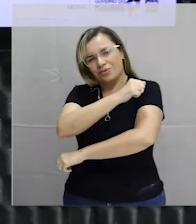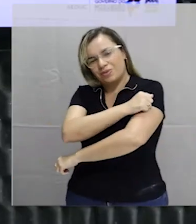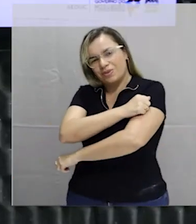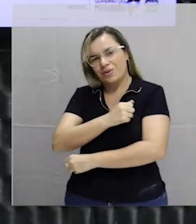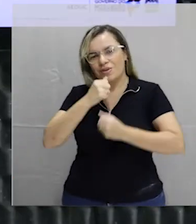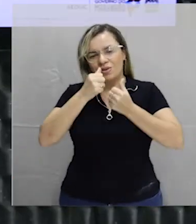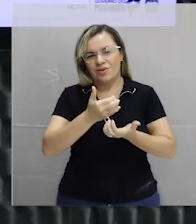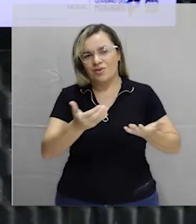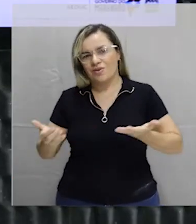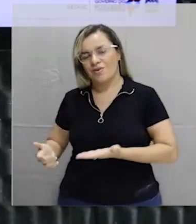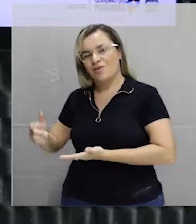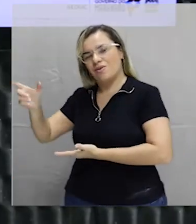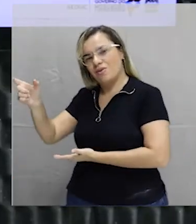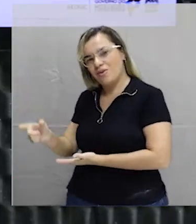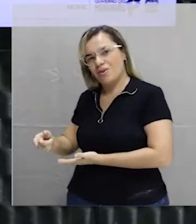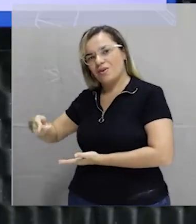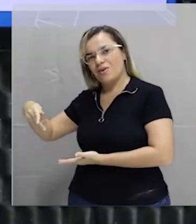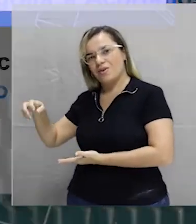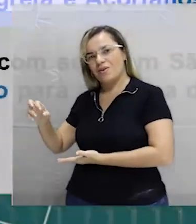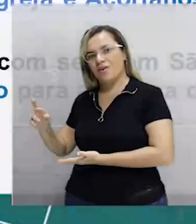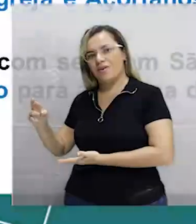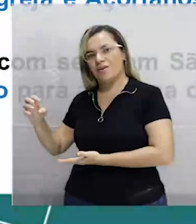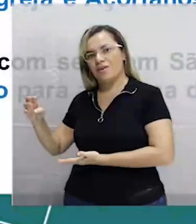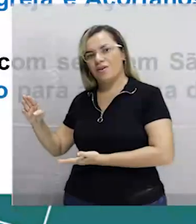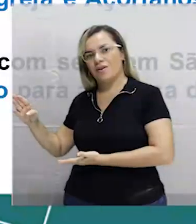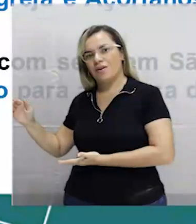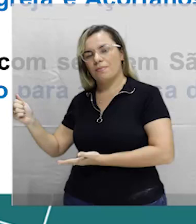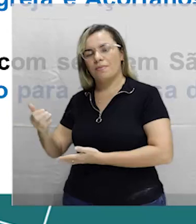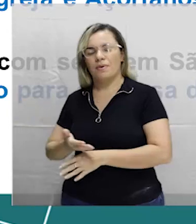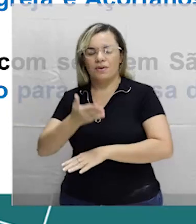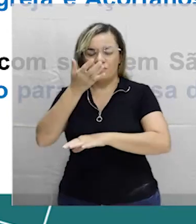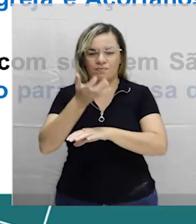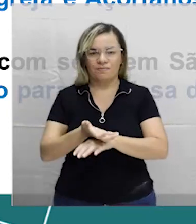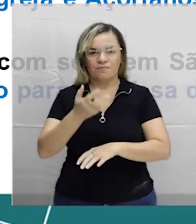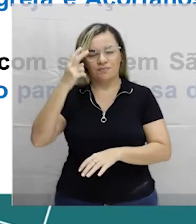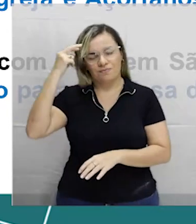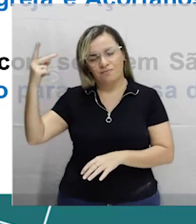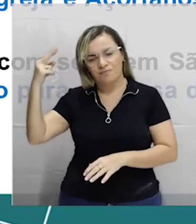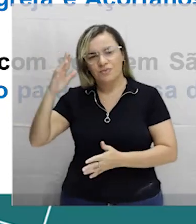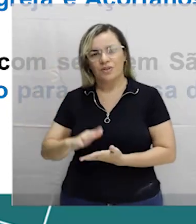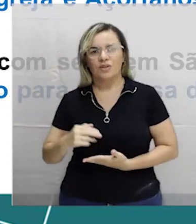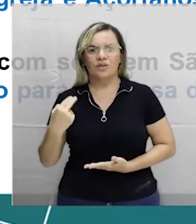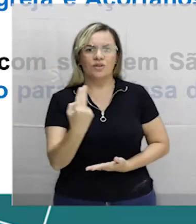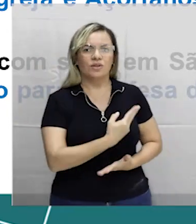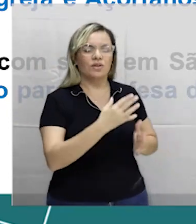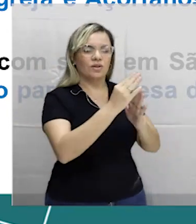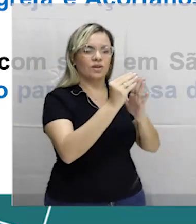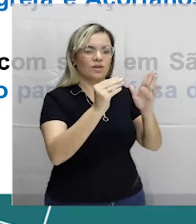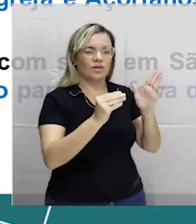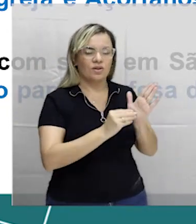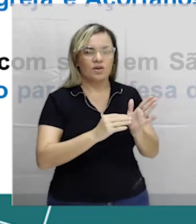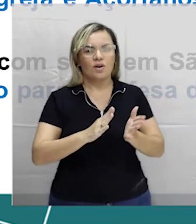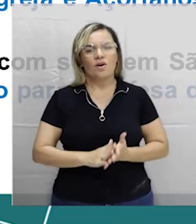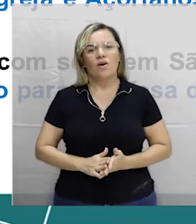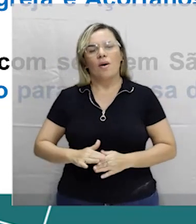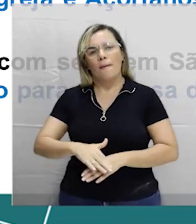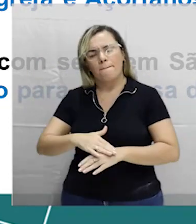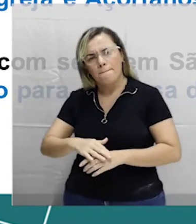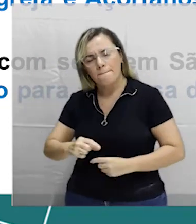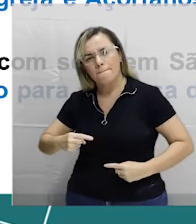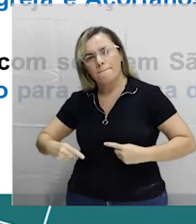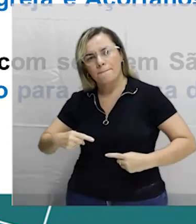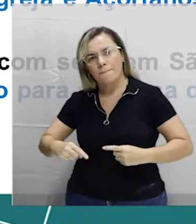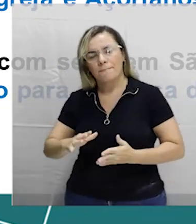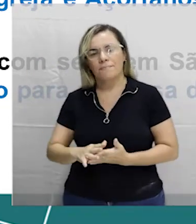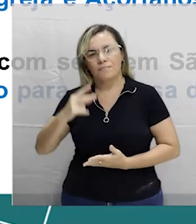pessoal, tudo bem? Professor Paulo Gereba de História. Nossa aula de hoje, nós iremos debater